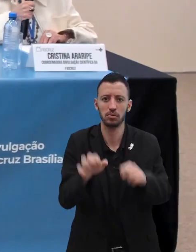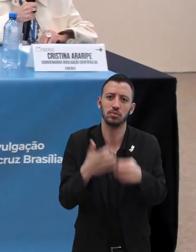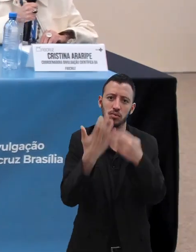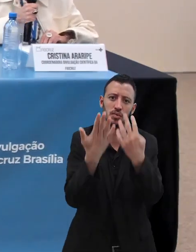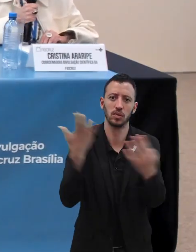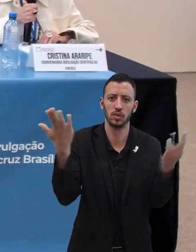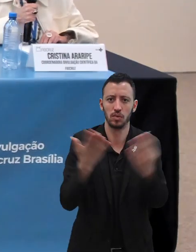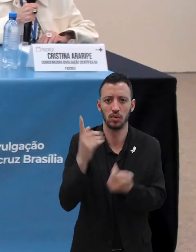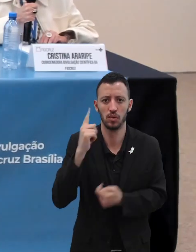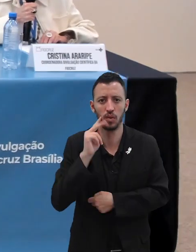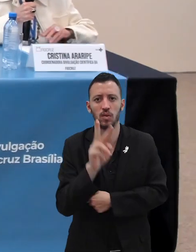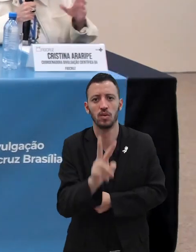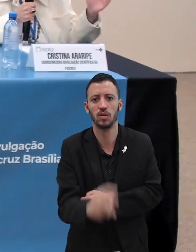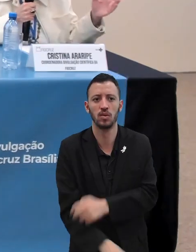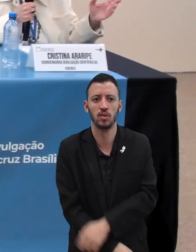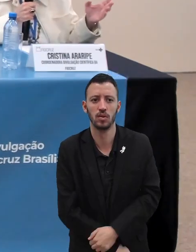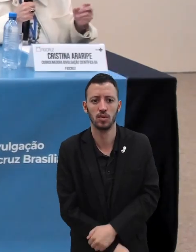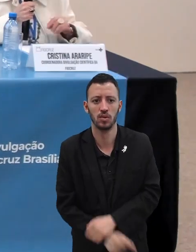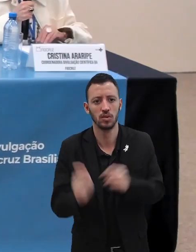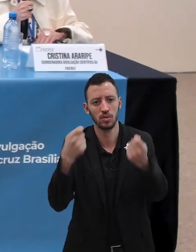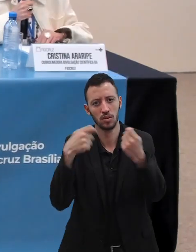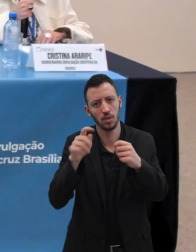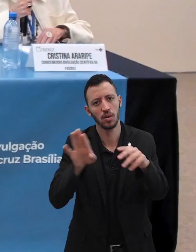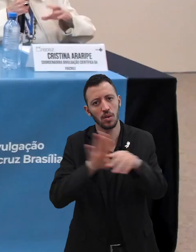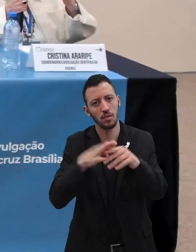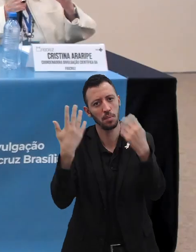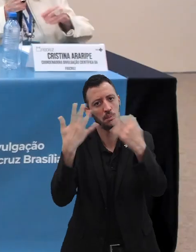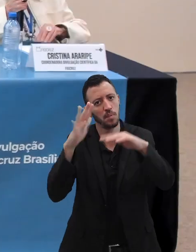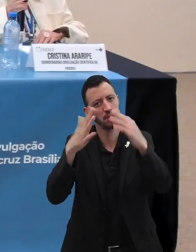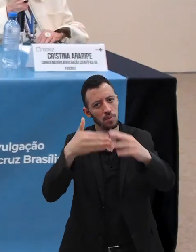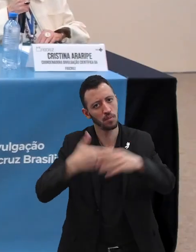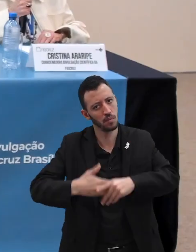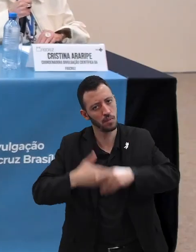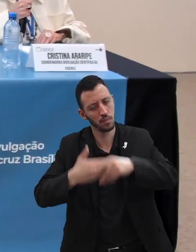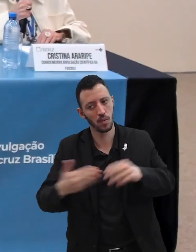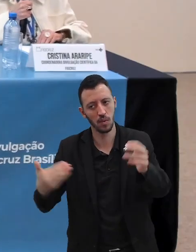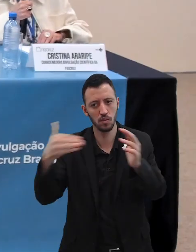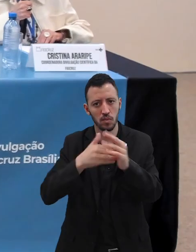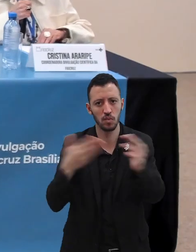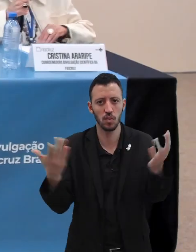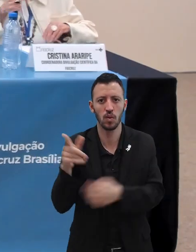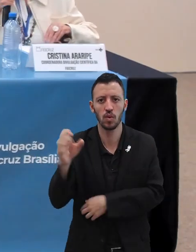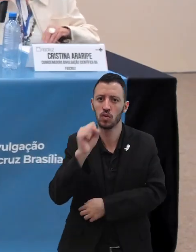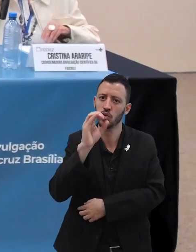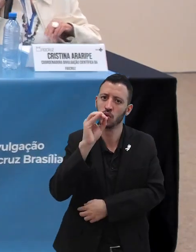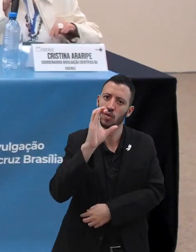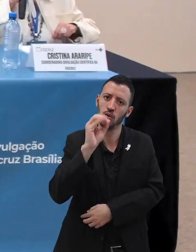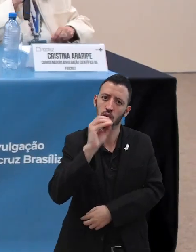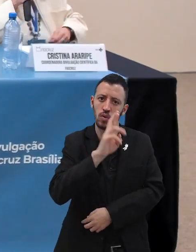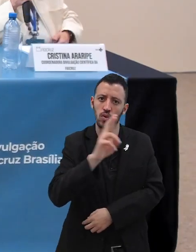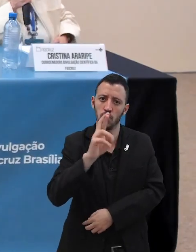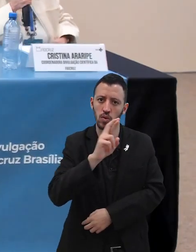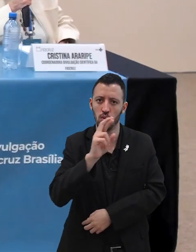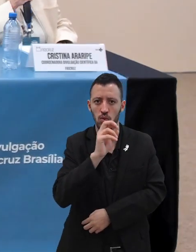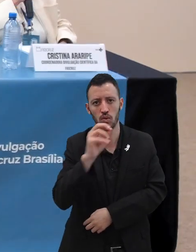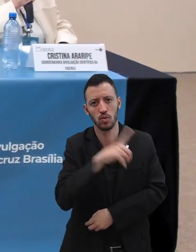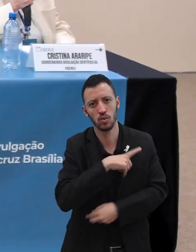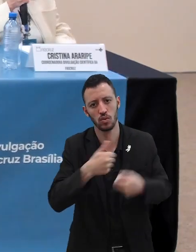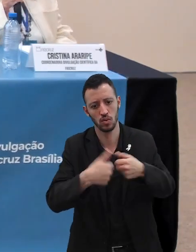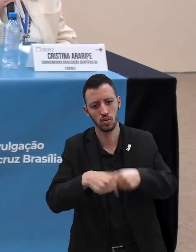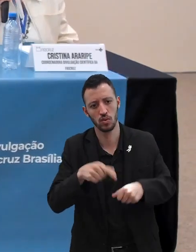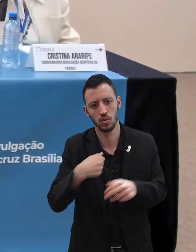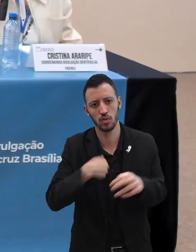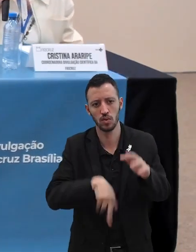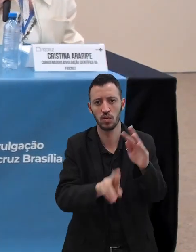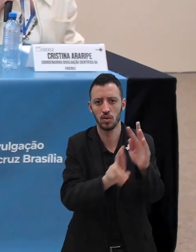para vocês, e então dar parabéns, e cumprimentar por último a Socorro Souza, né, que está representando.